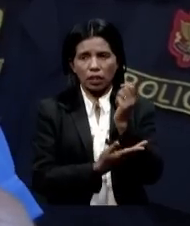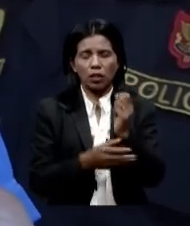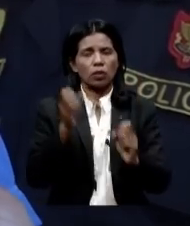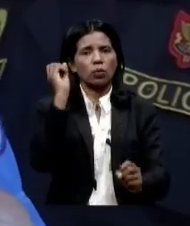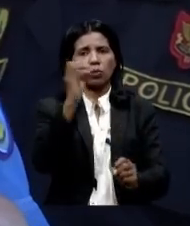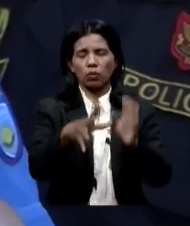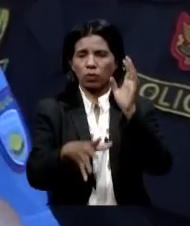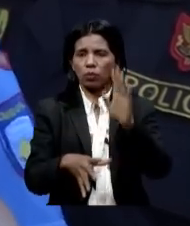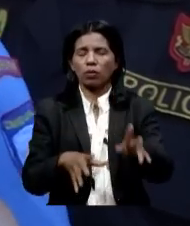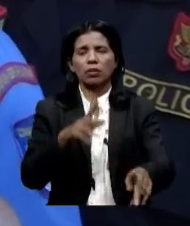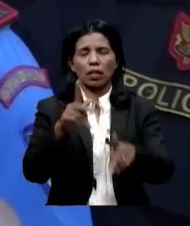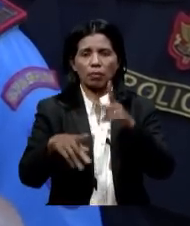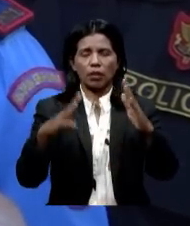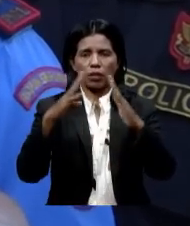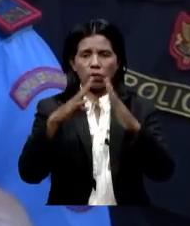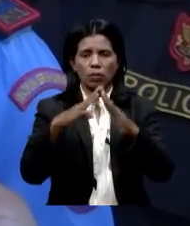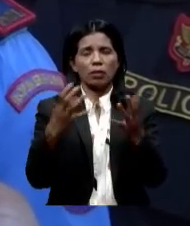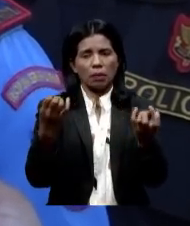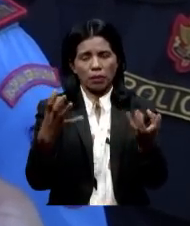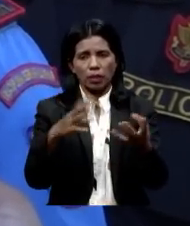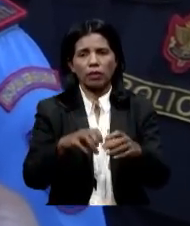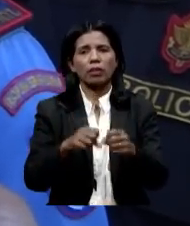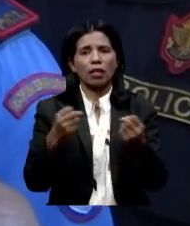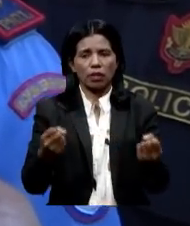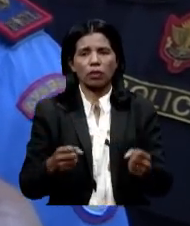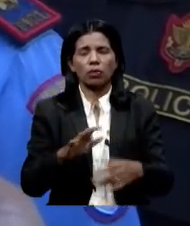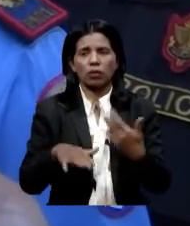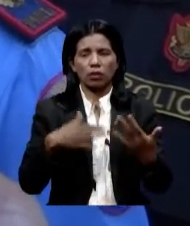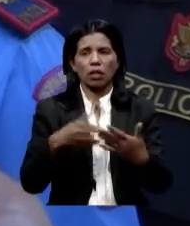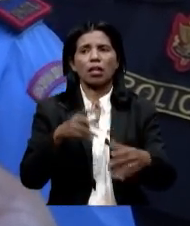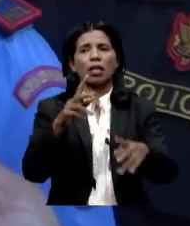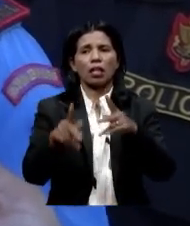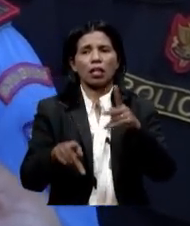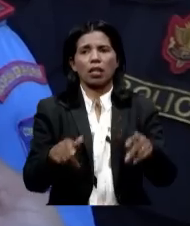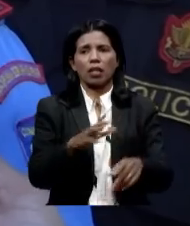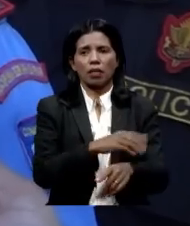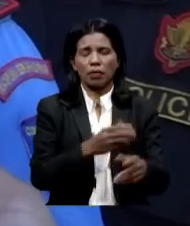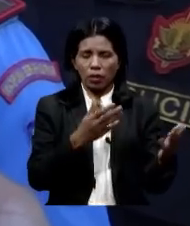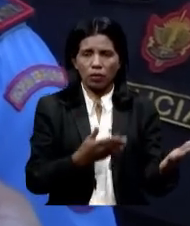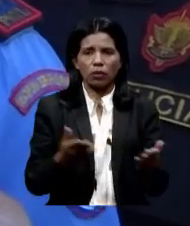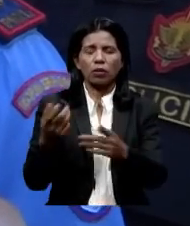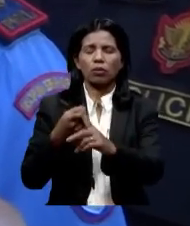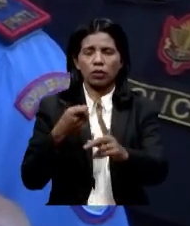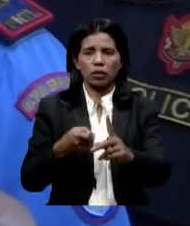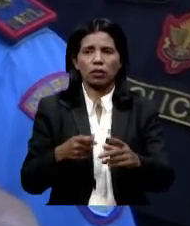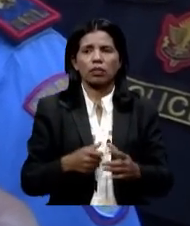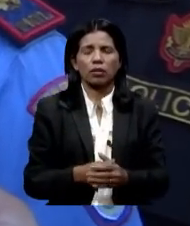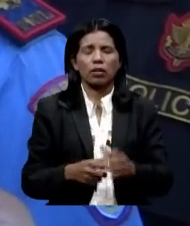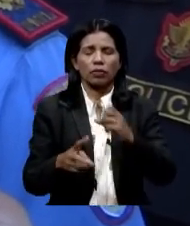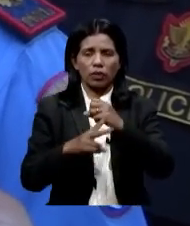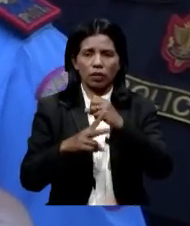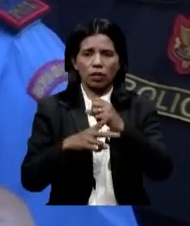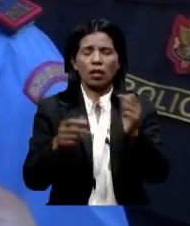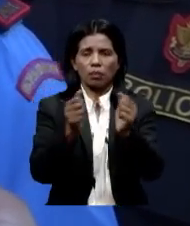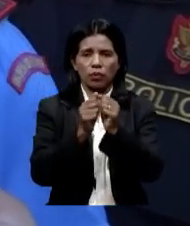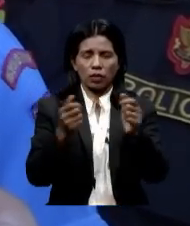nossa comunidade não uma rubuquida fato cona e comunidade balões balão evacuar os fatin e vítima balão horas né a muito